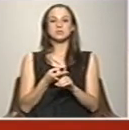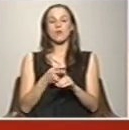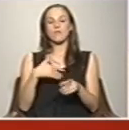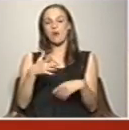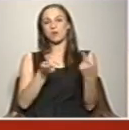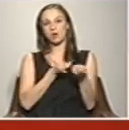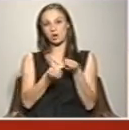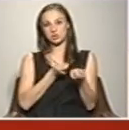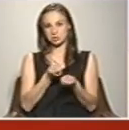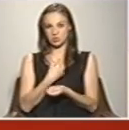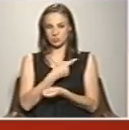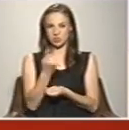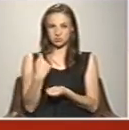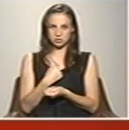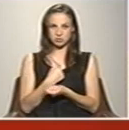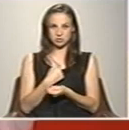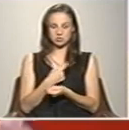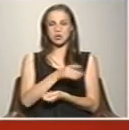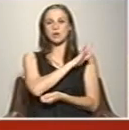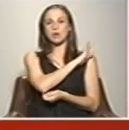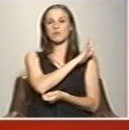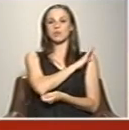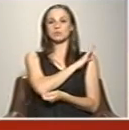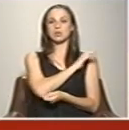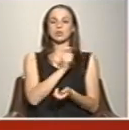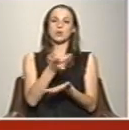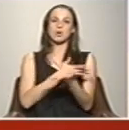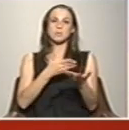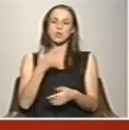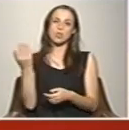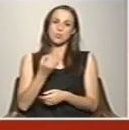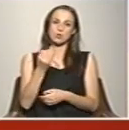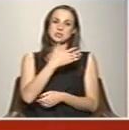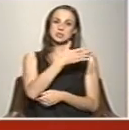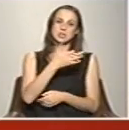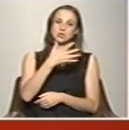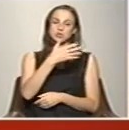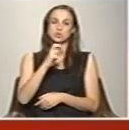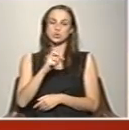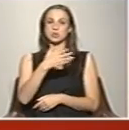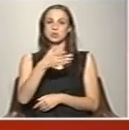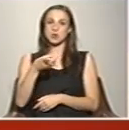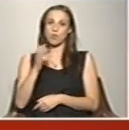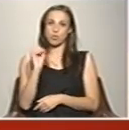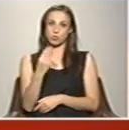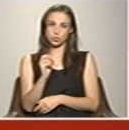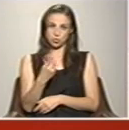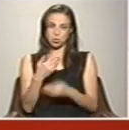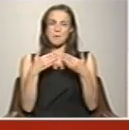organizado por nós, na Faculdade de Economia do Porto, nos dias 17, 18 e 19 de outubro. Uhum. Mas